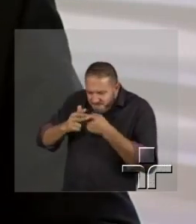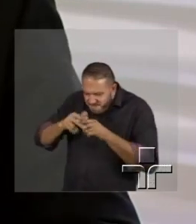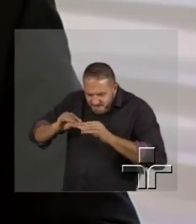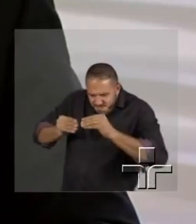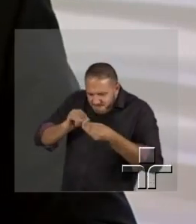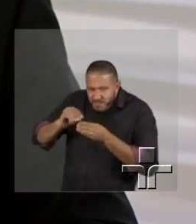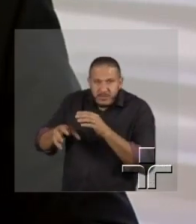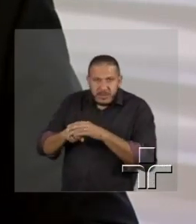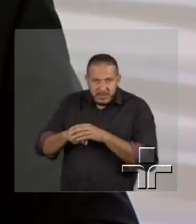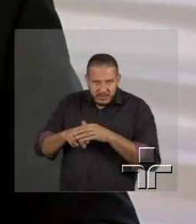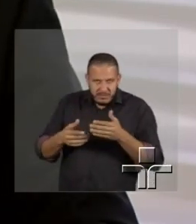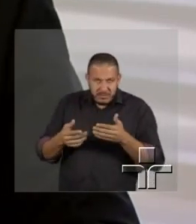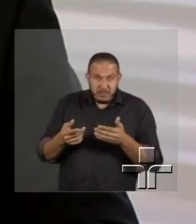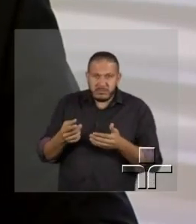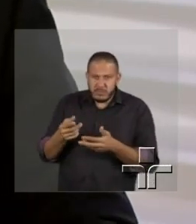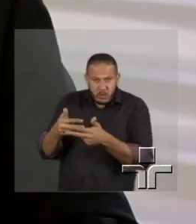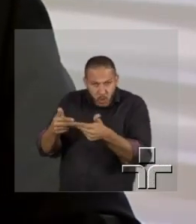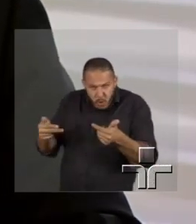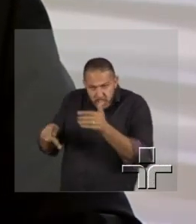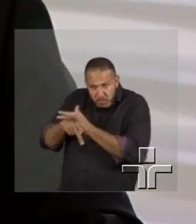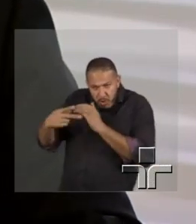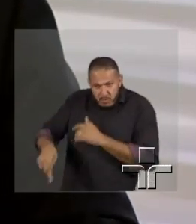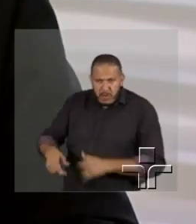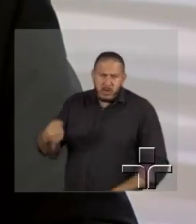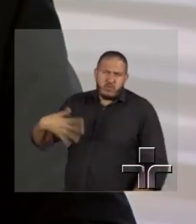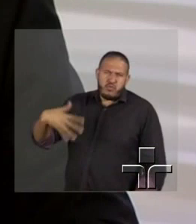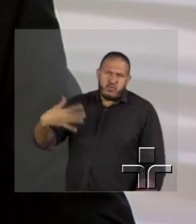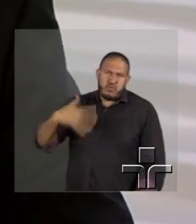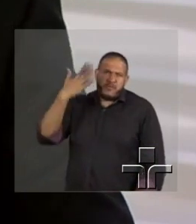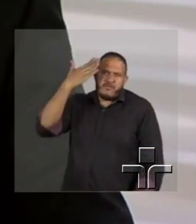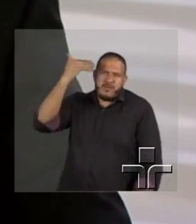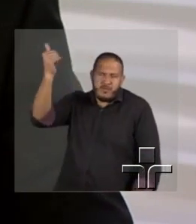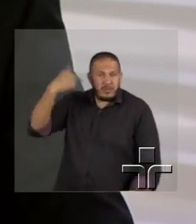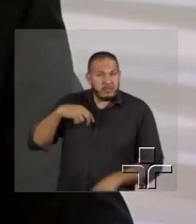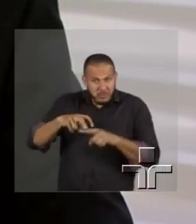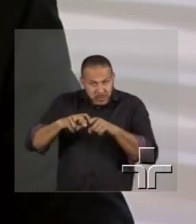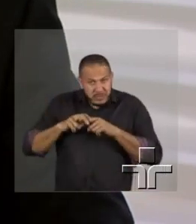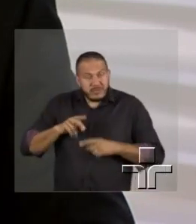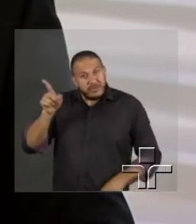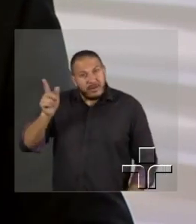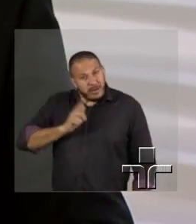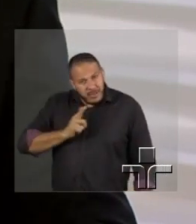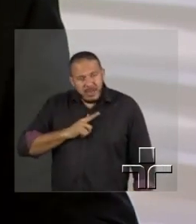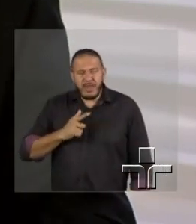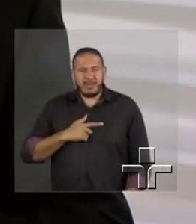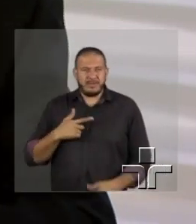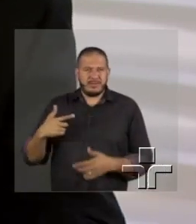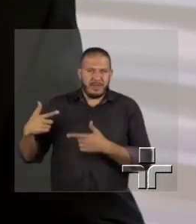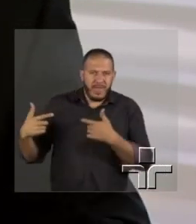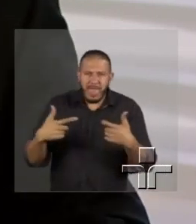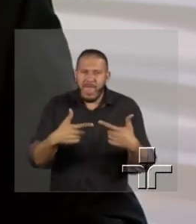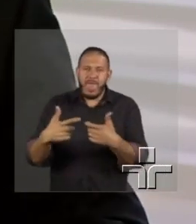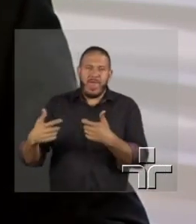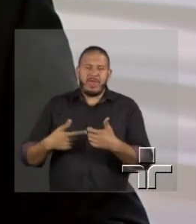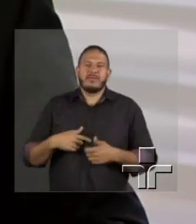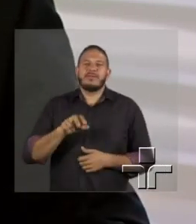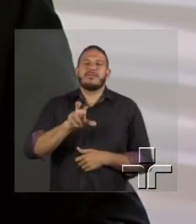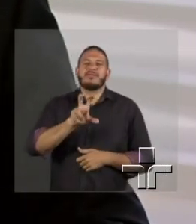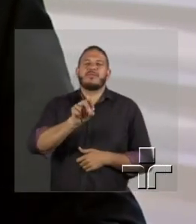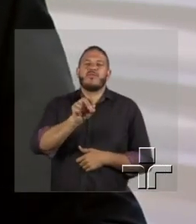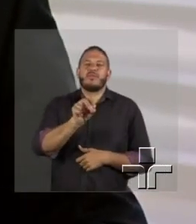o senhor, general, o senhor tem pretensões políticas? A carreira política, um cargo eletivo, o atrai? Eu nunca pensei nisso. Tem gente que fica aí